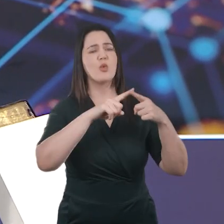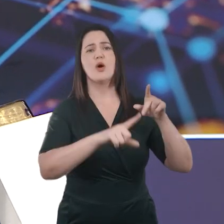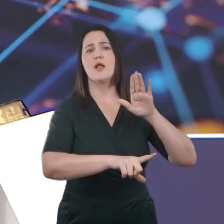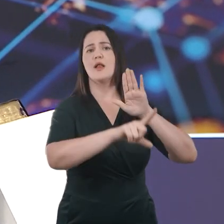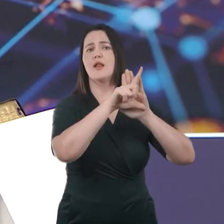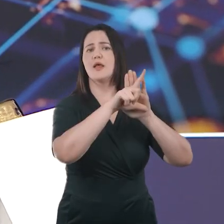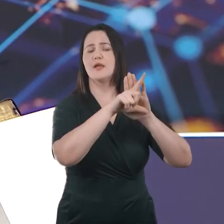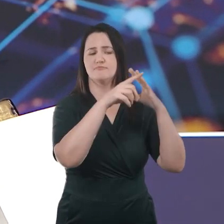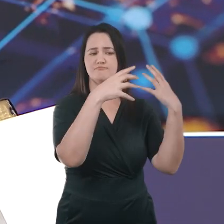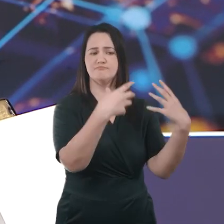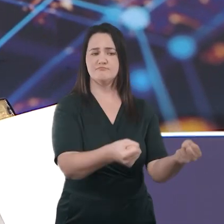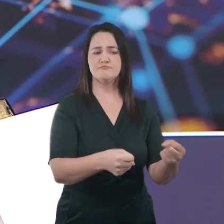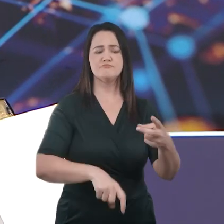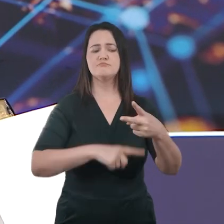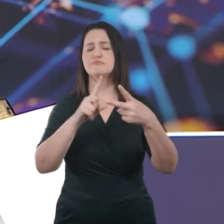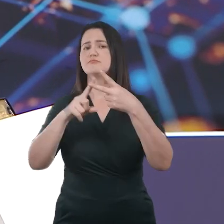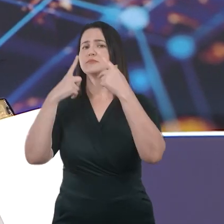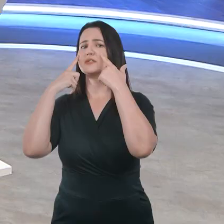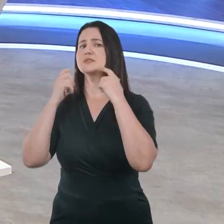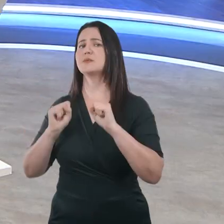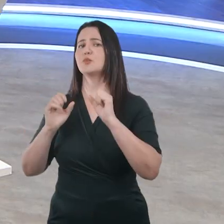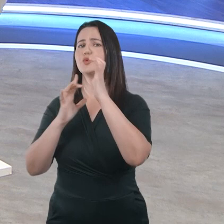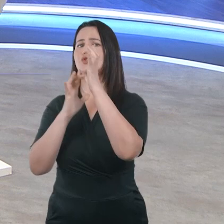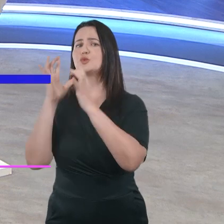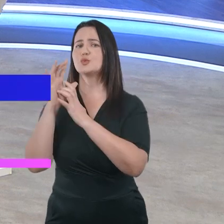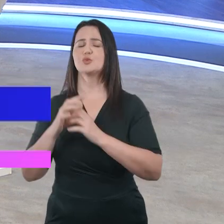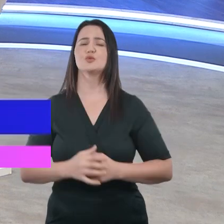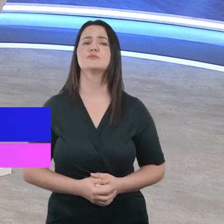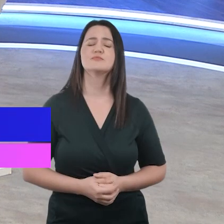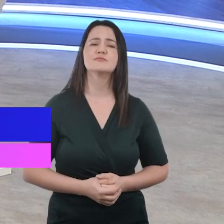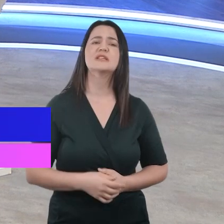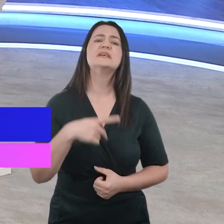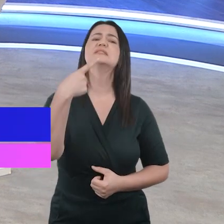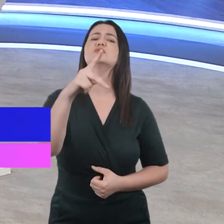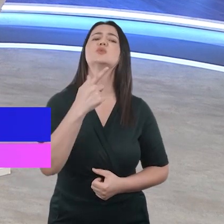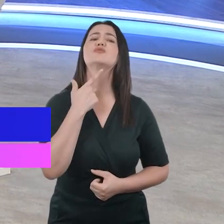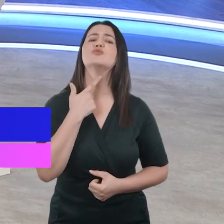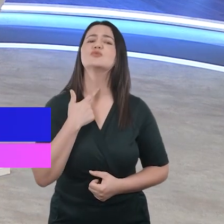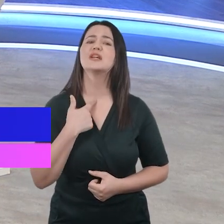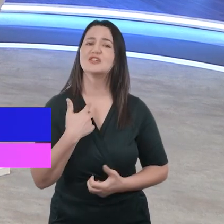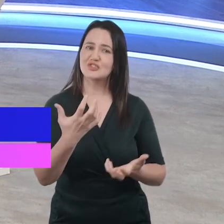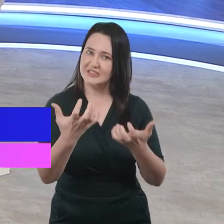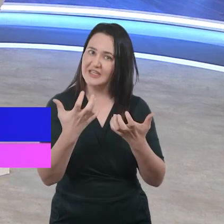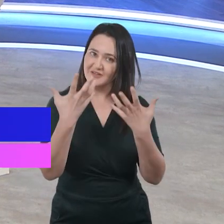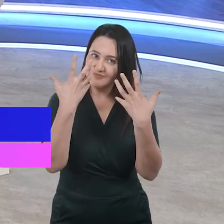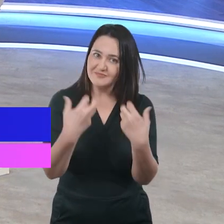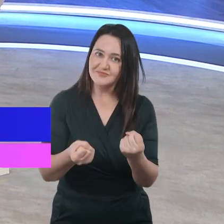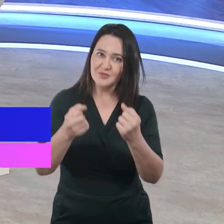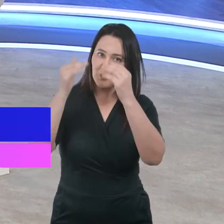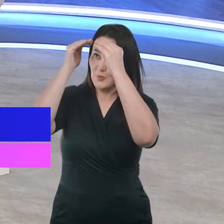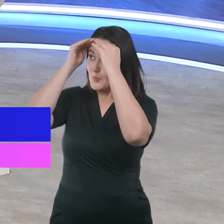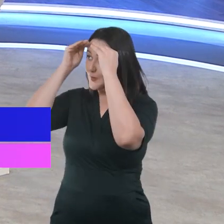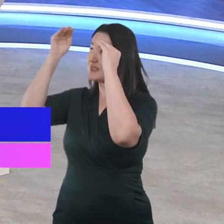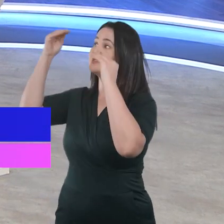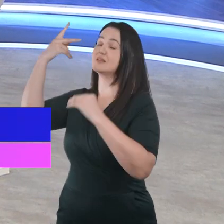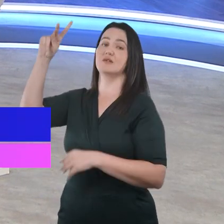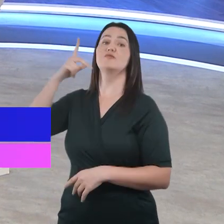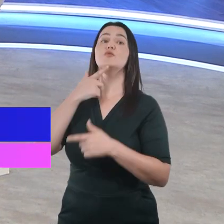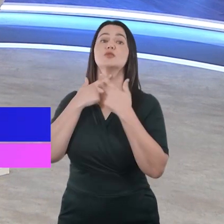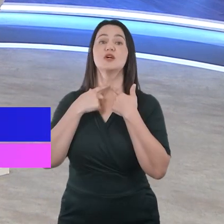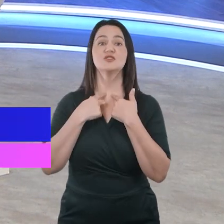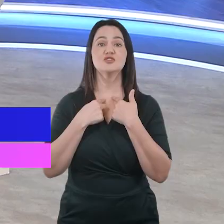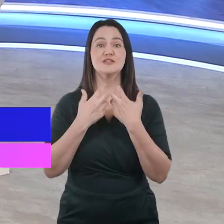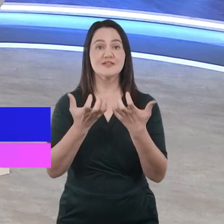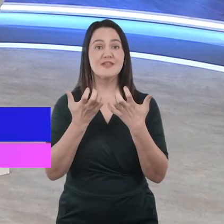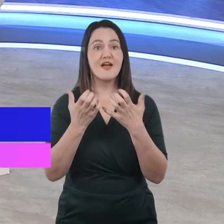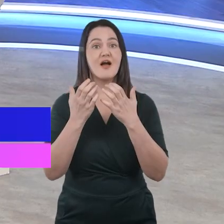o testemunho de Jesus. Se o desejo do seu coração agora é viver de acordo com a vontade do Senhor,